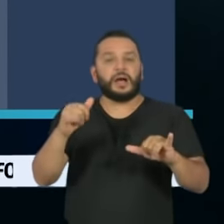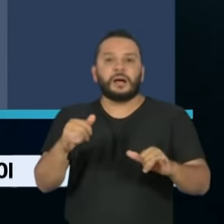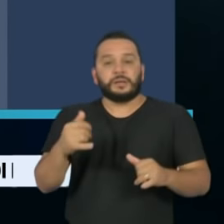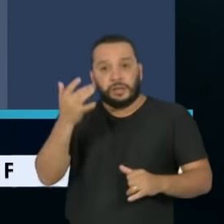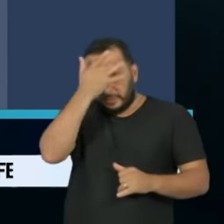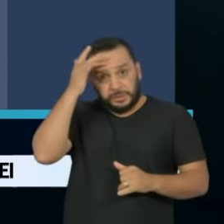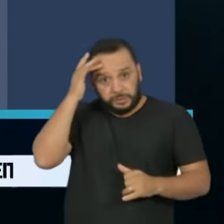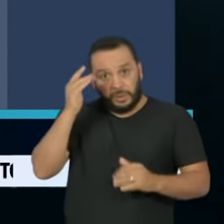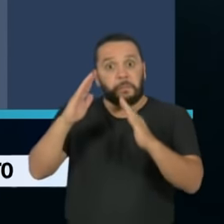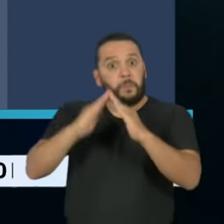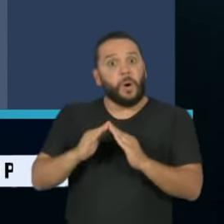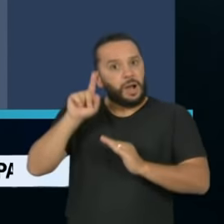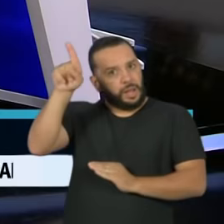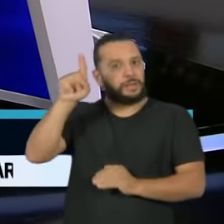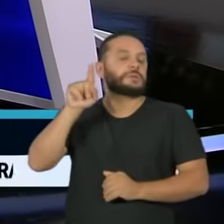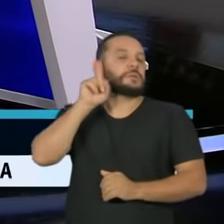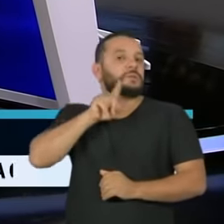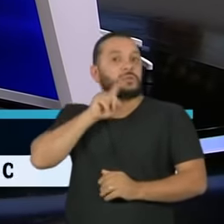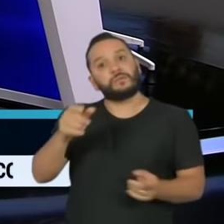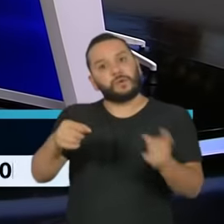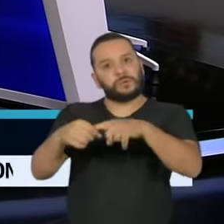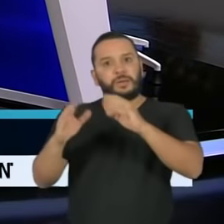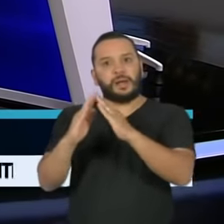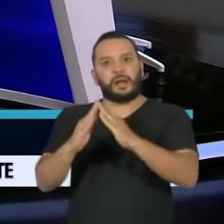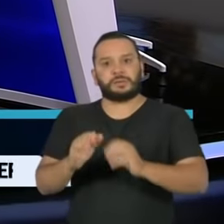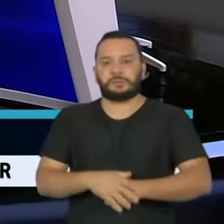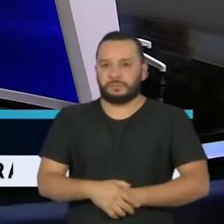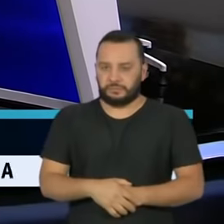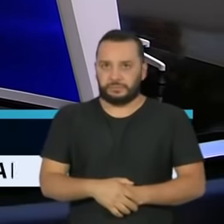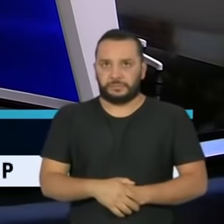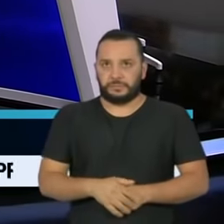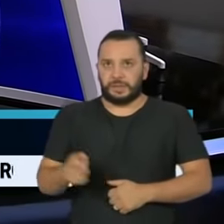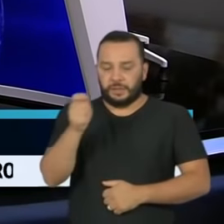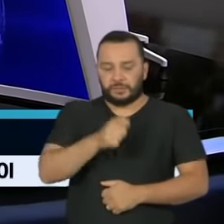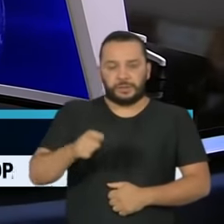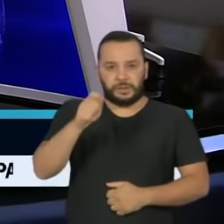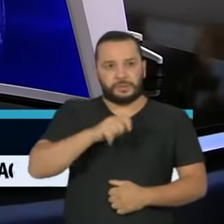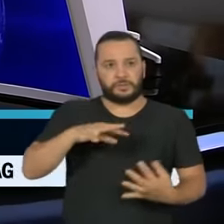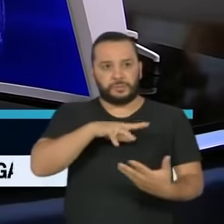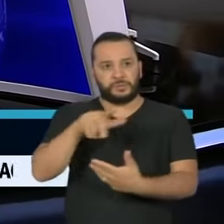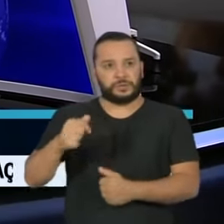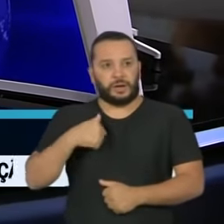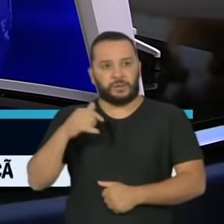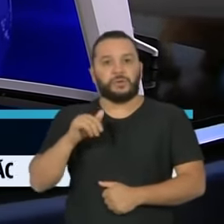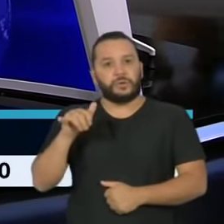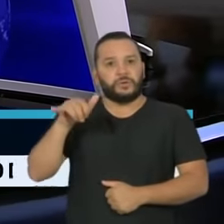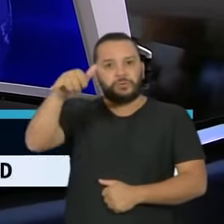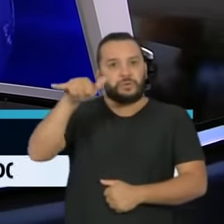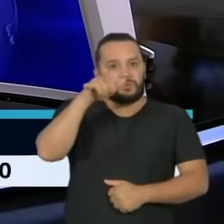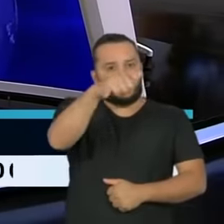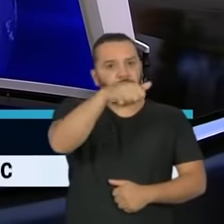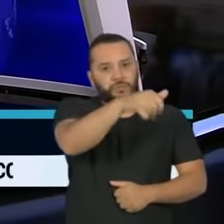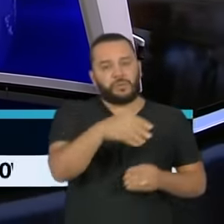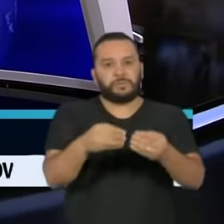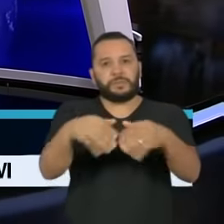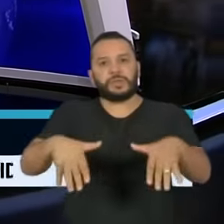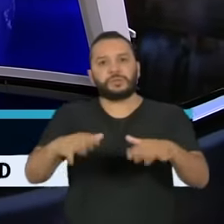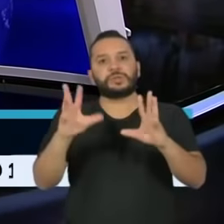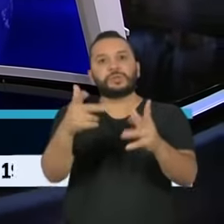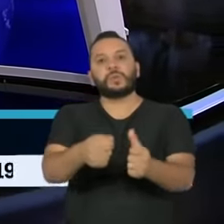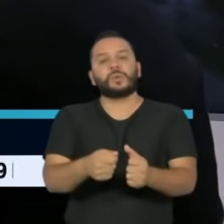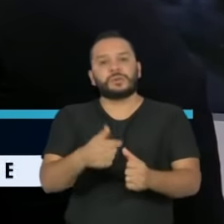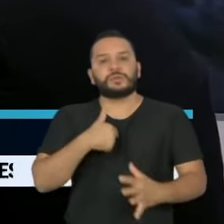quem mora nos Estados Unidos. Pondé, segundo a Associação Internacional de Transporte Aéreo, o prejuízo de todas as companhias pode